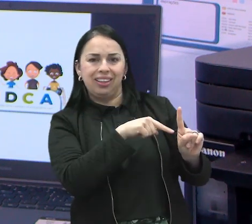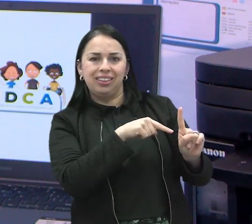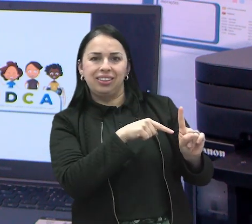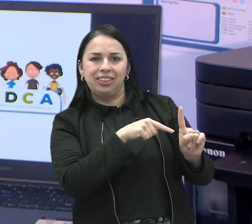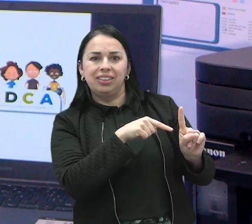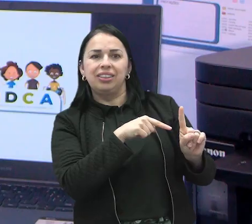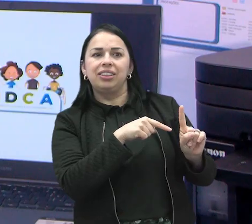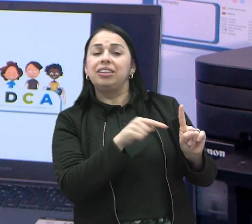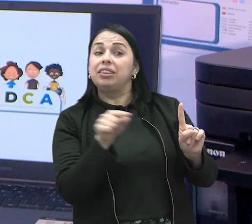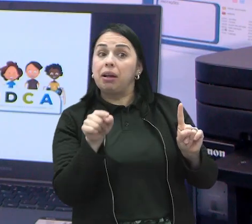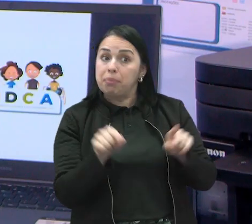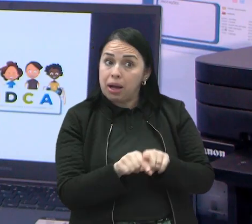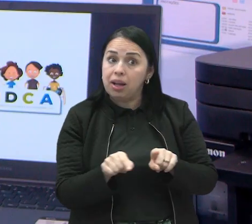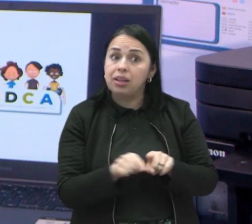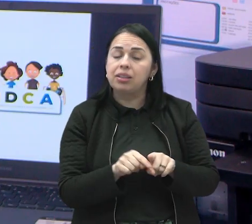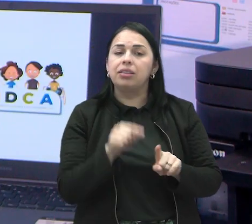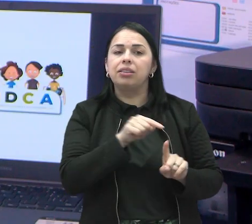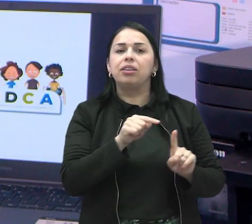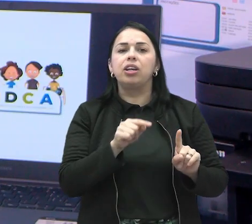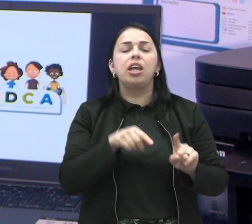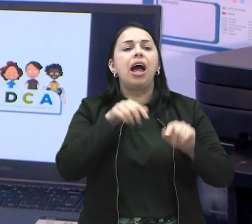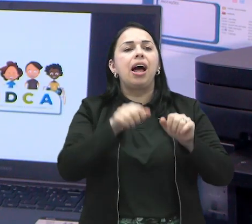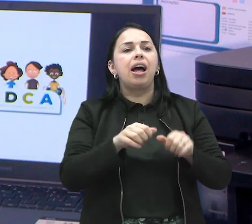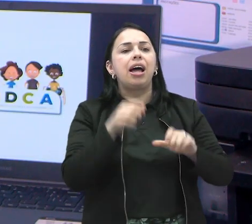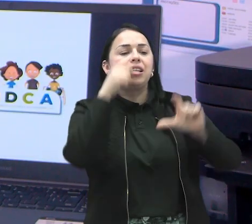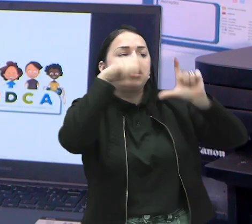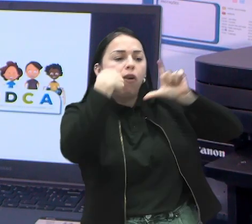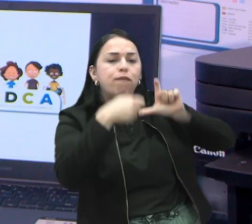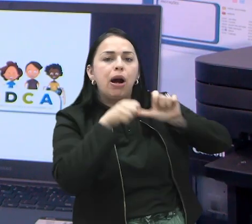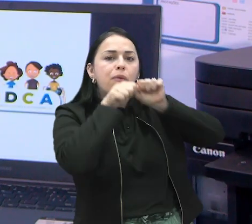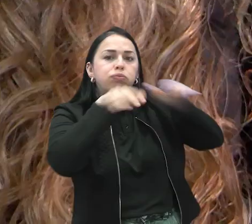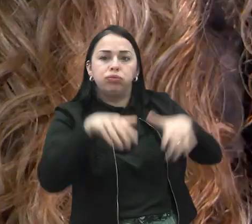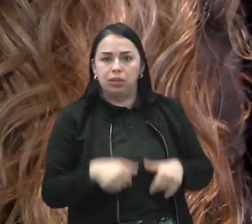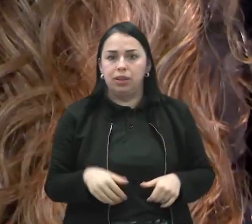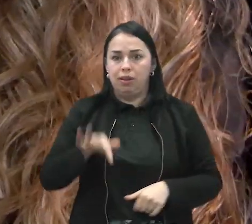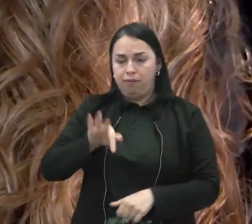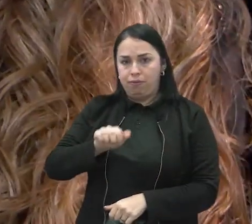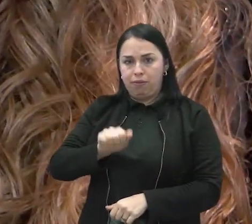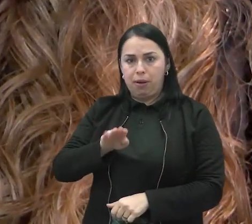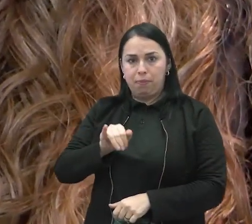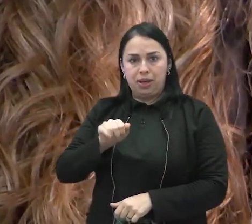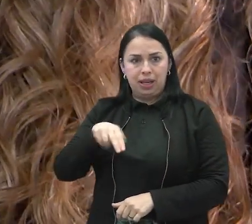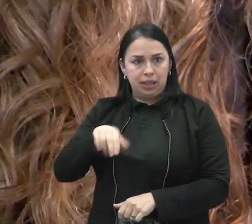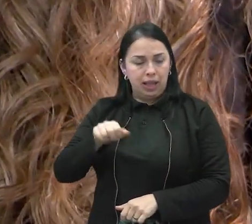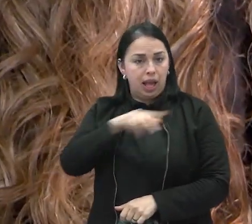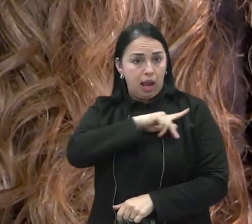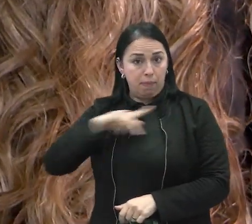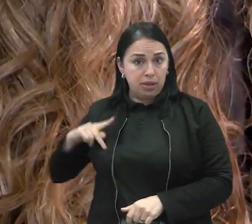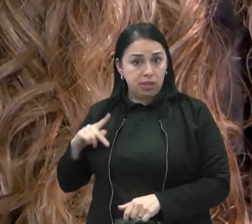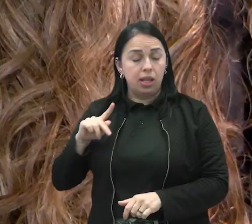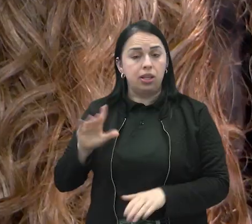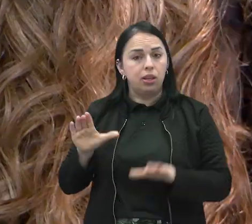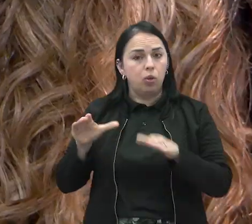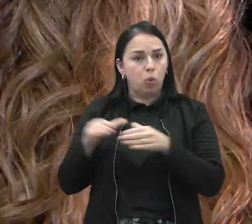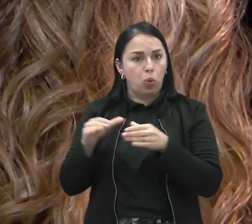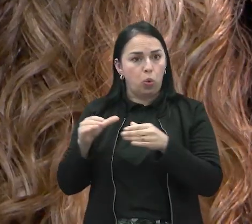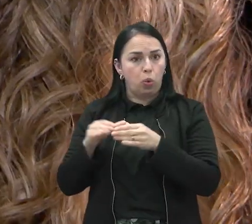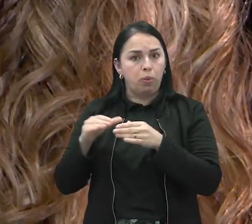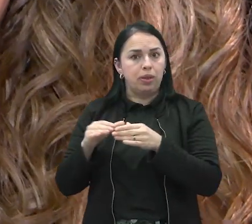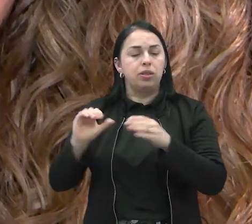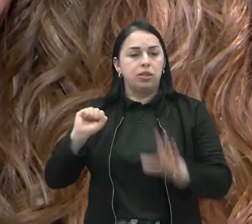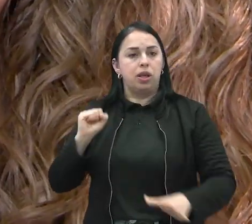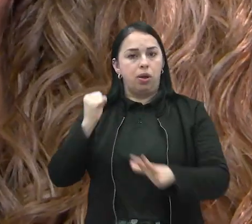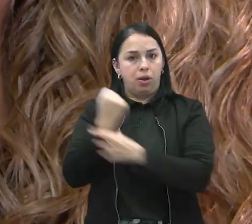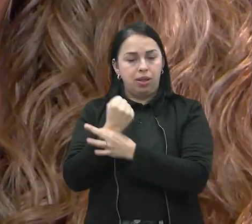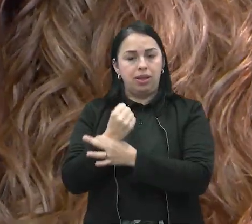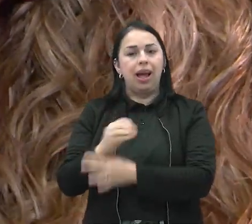observar como elas estão sendo vistas e aonde chegam as imagens dessas crianças. Fabiana, presidente da Comissão de